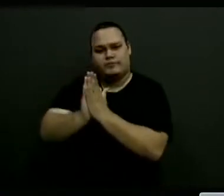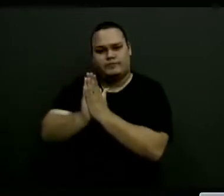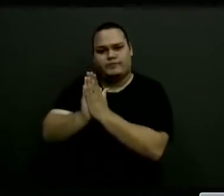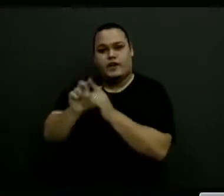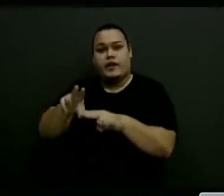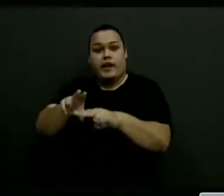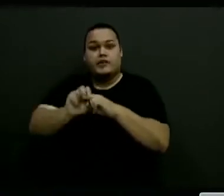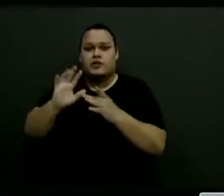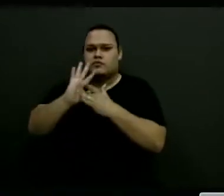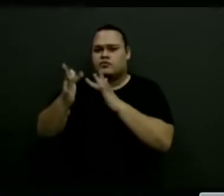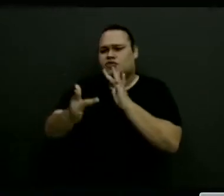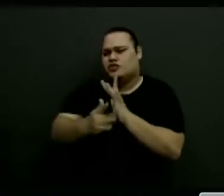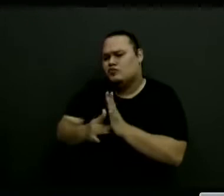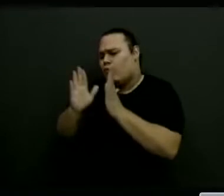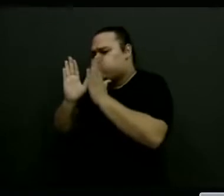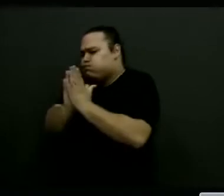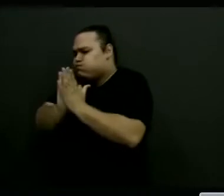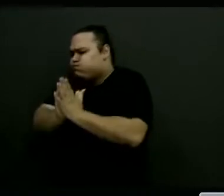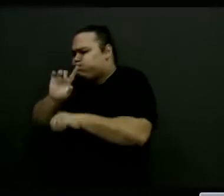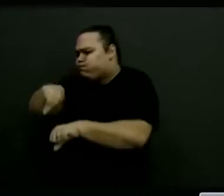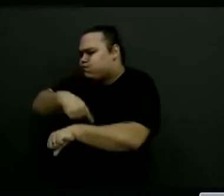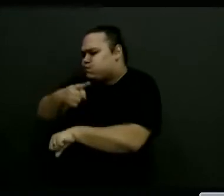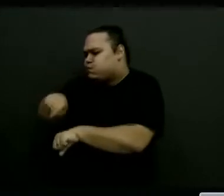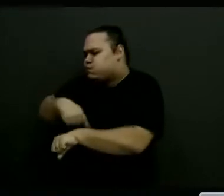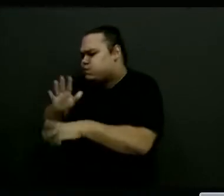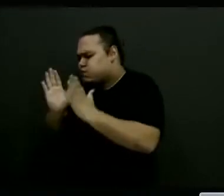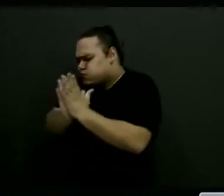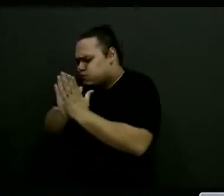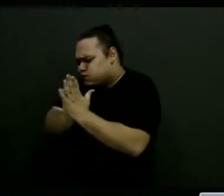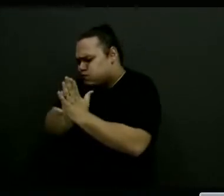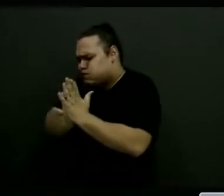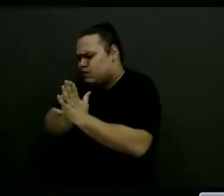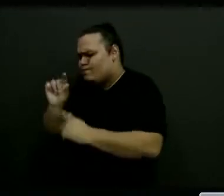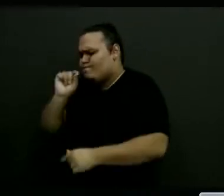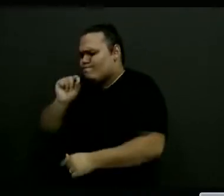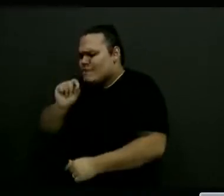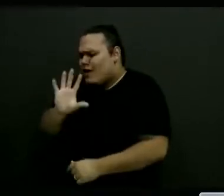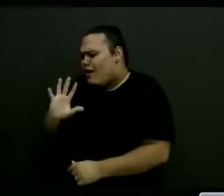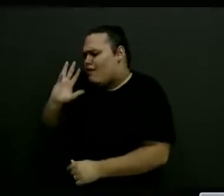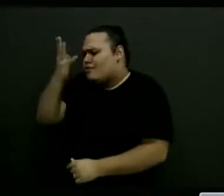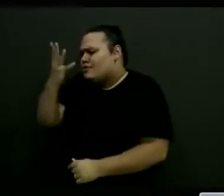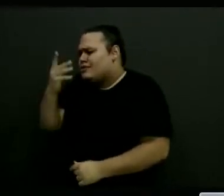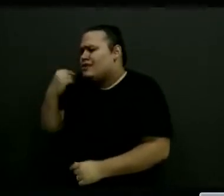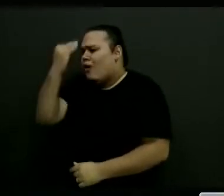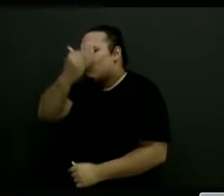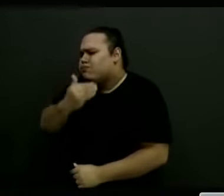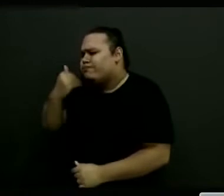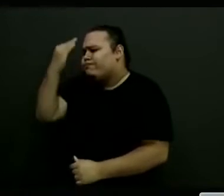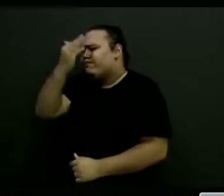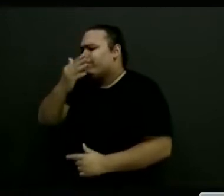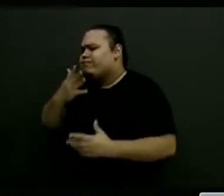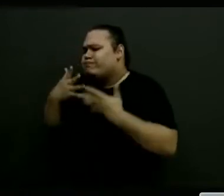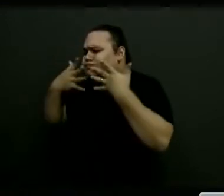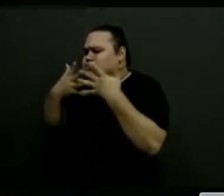E enquanto Jesus orava, a aparência do seu rosto se fez outra. E sua